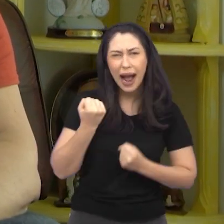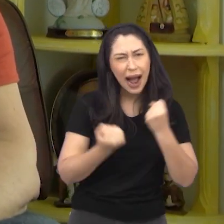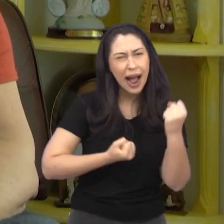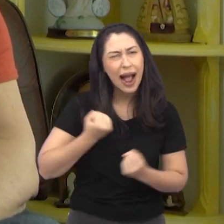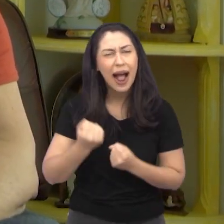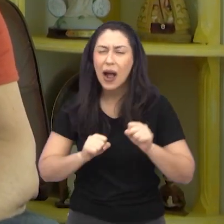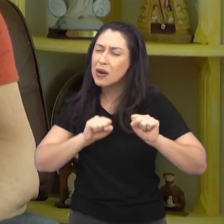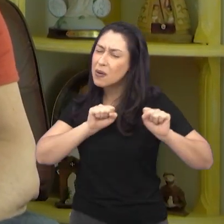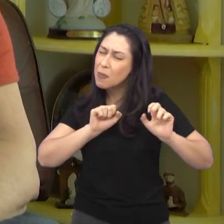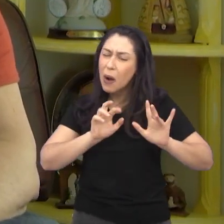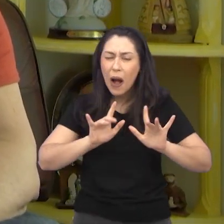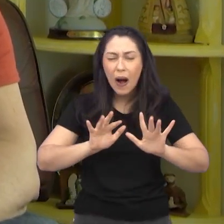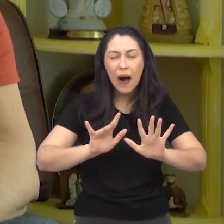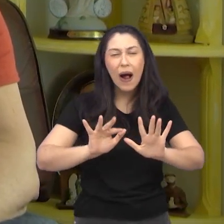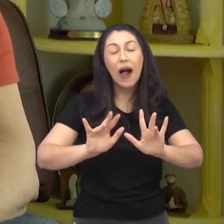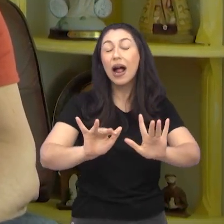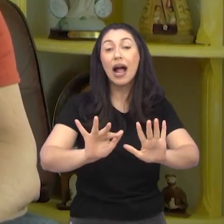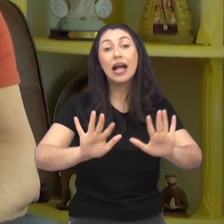correr,